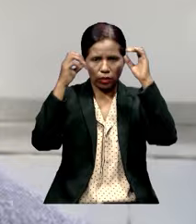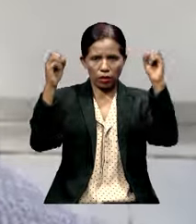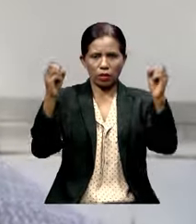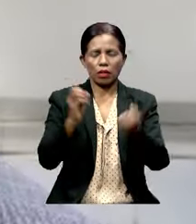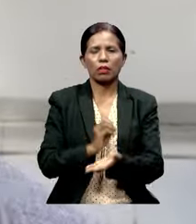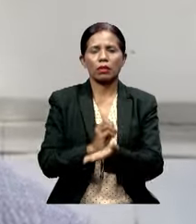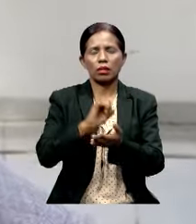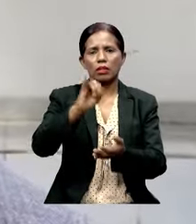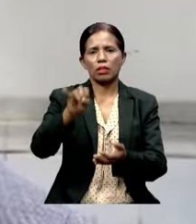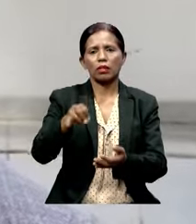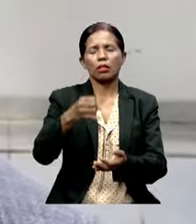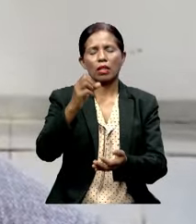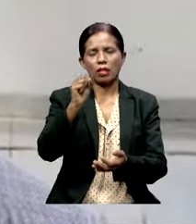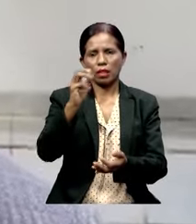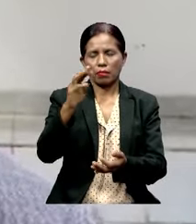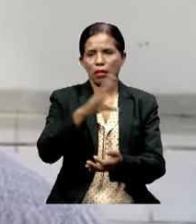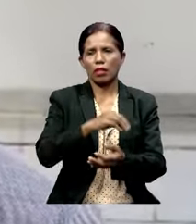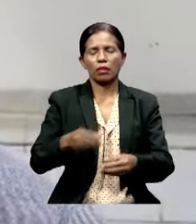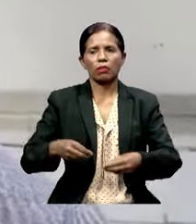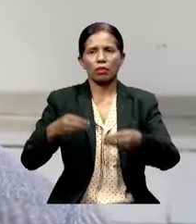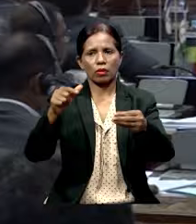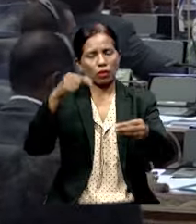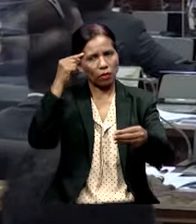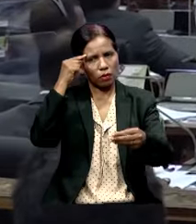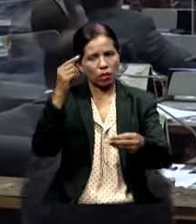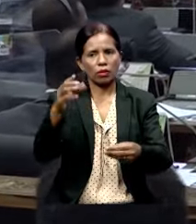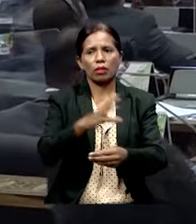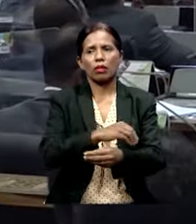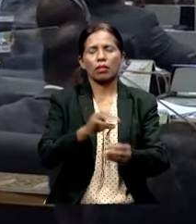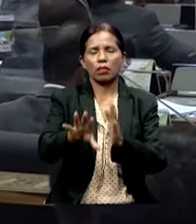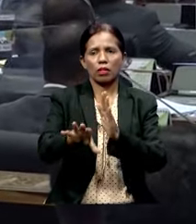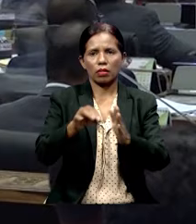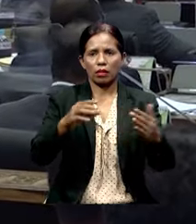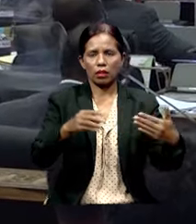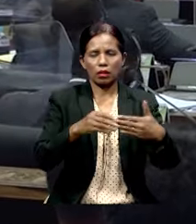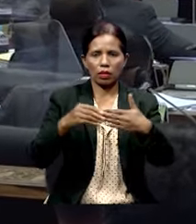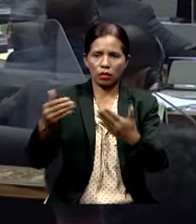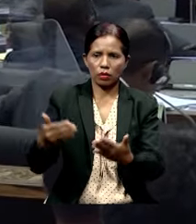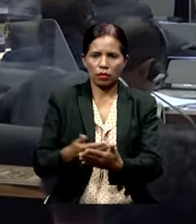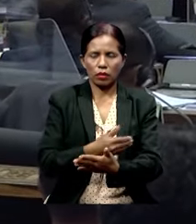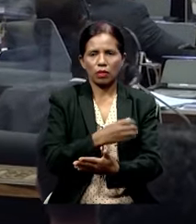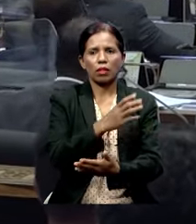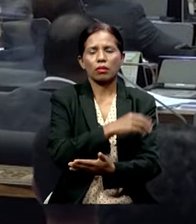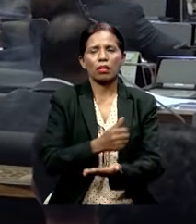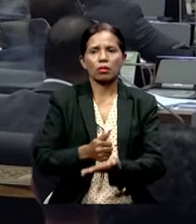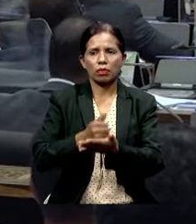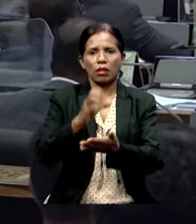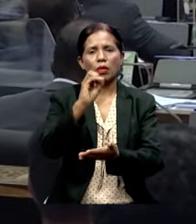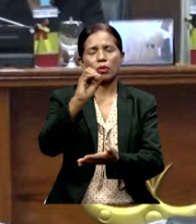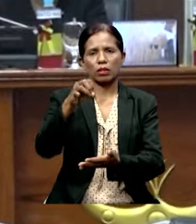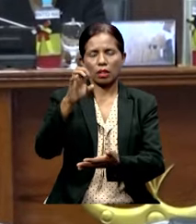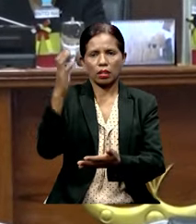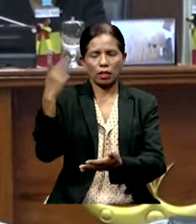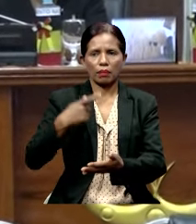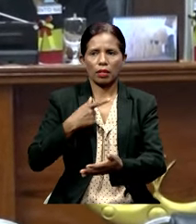Raiwa GSM no estrutura at fobiban ba governo central, ho di nomea fali liderança fong, ho di defende orçamento e parlamento nacional. Mai